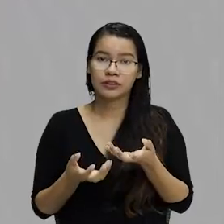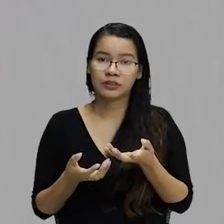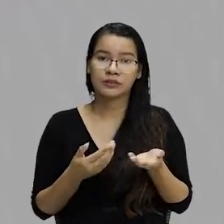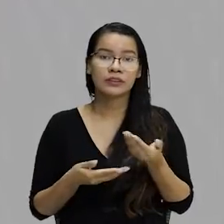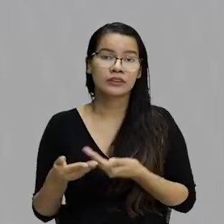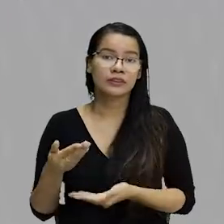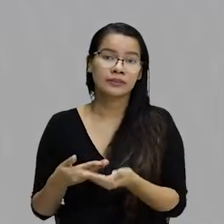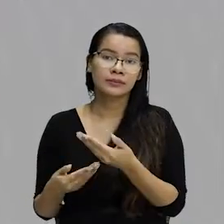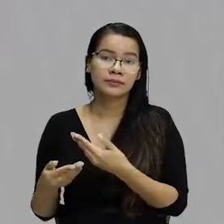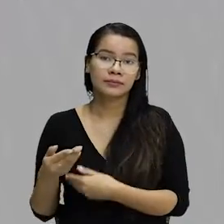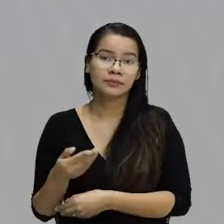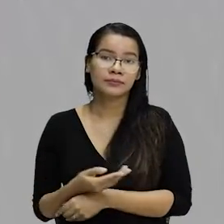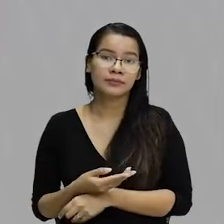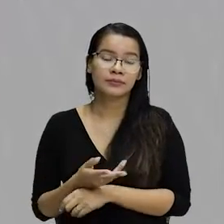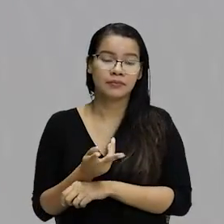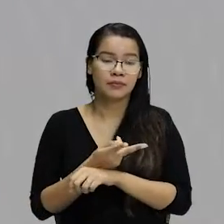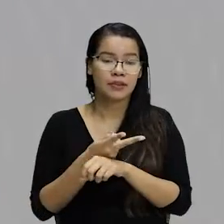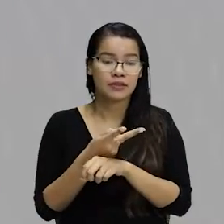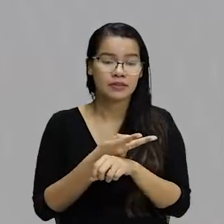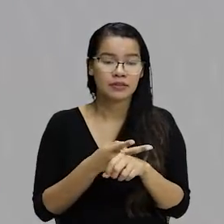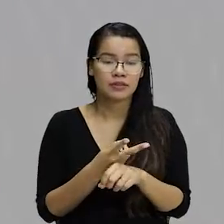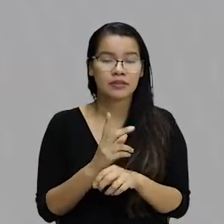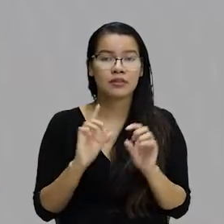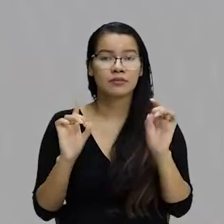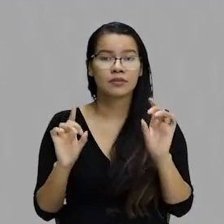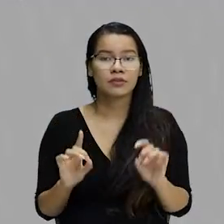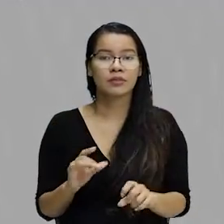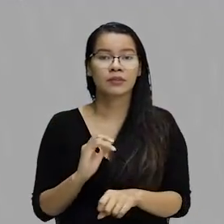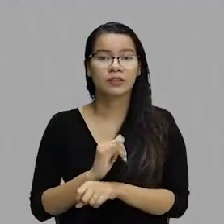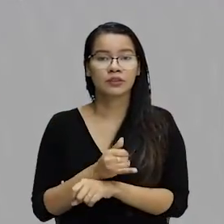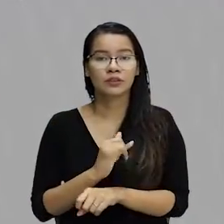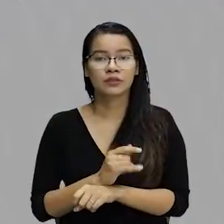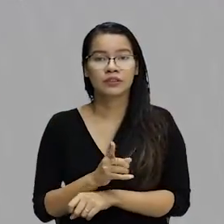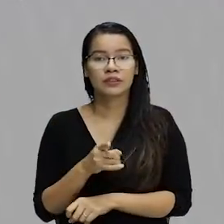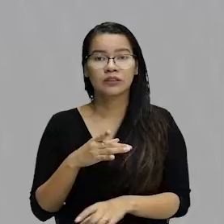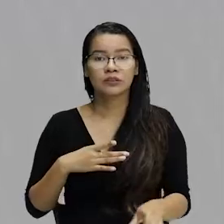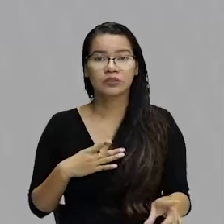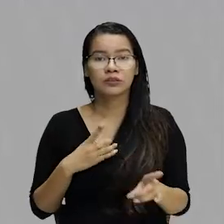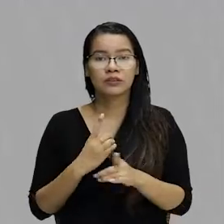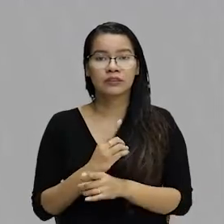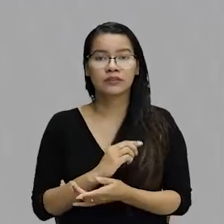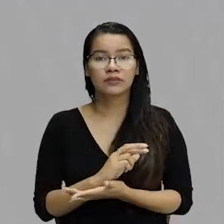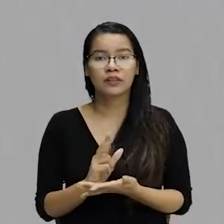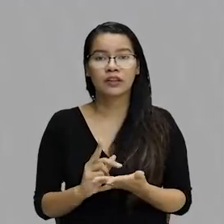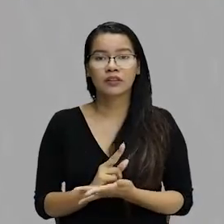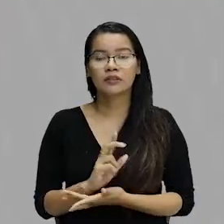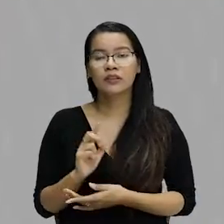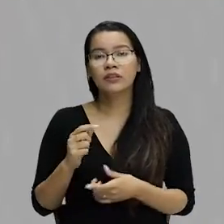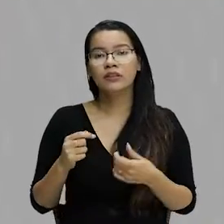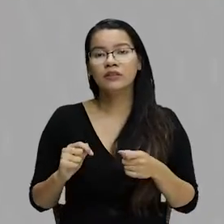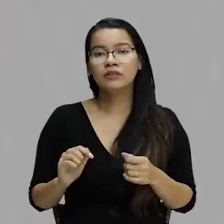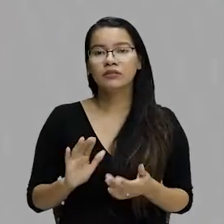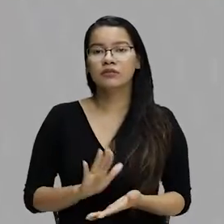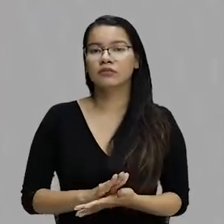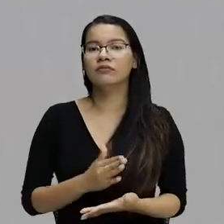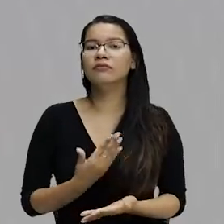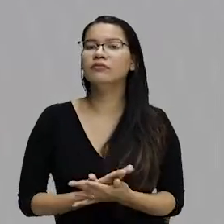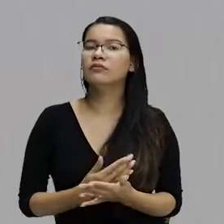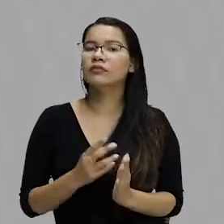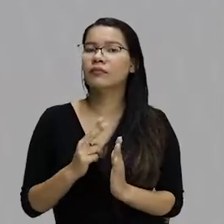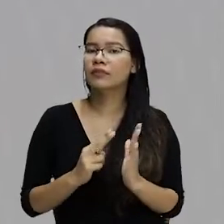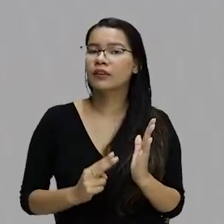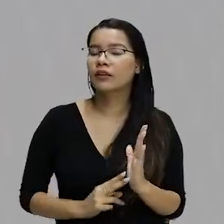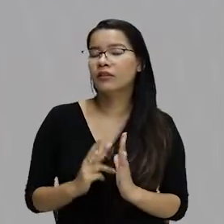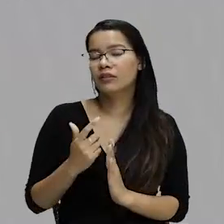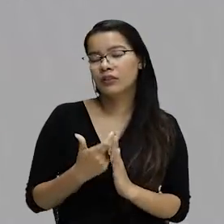aí nos canais, em particular no YouTube, que você encontra vários espetáculos que você possa interpretar, leia os textos antes, dá